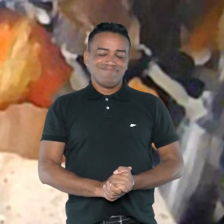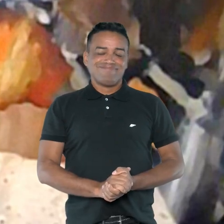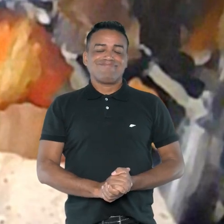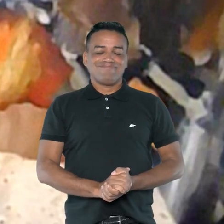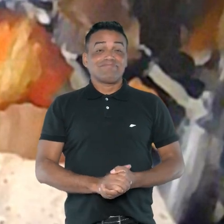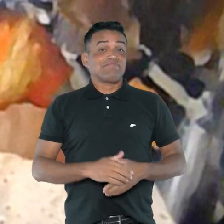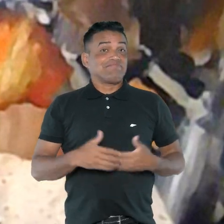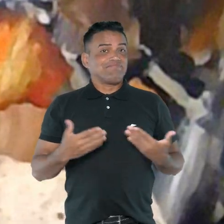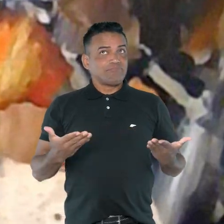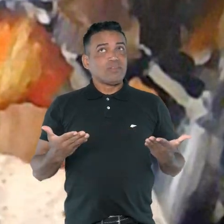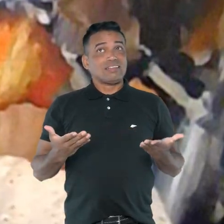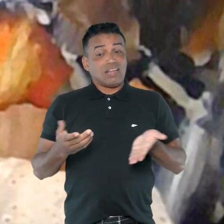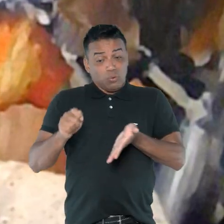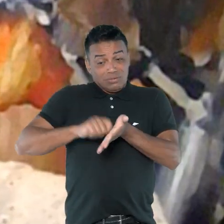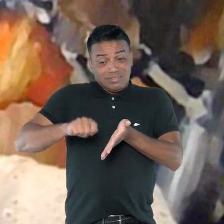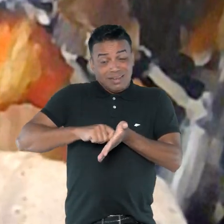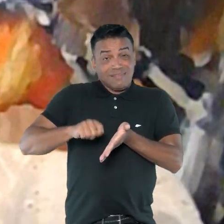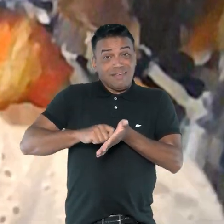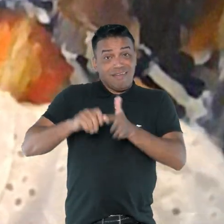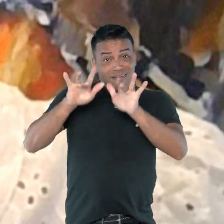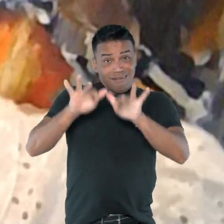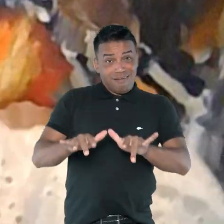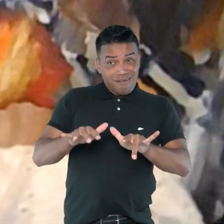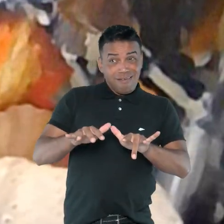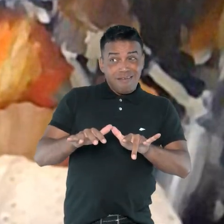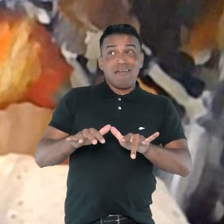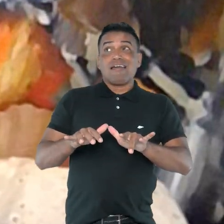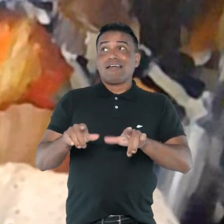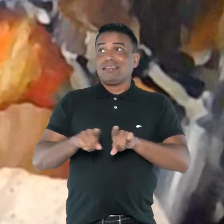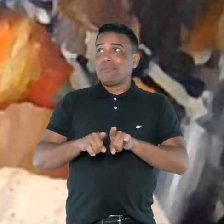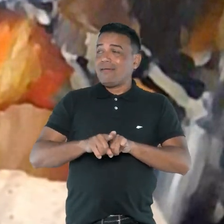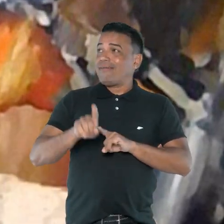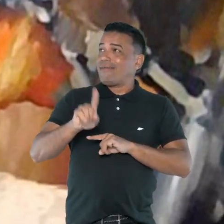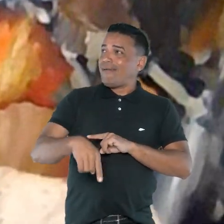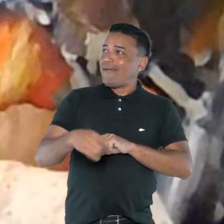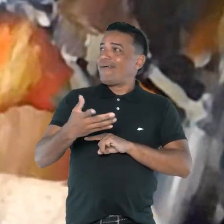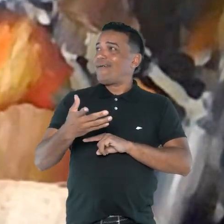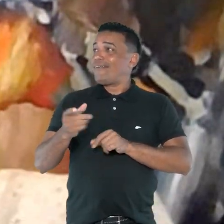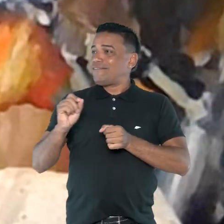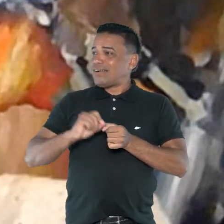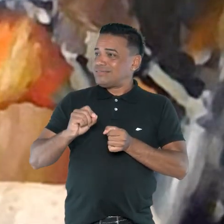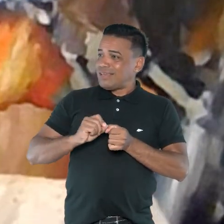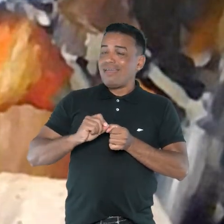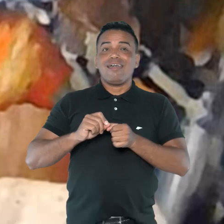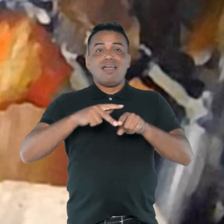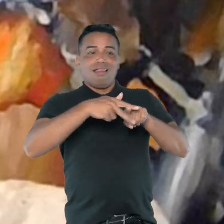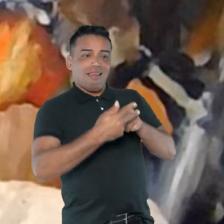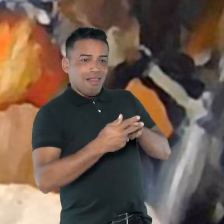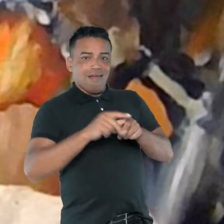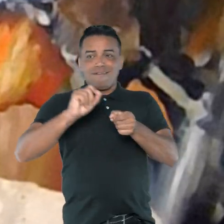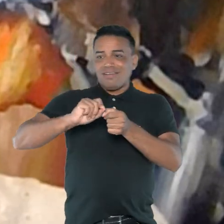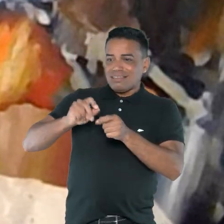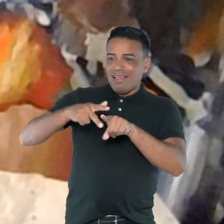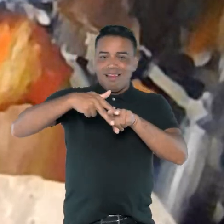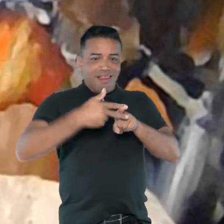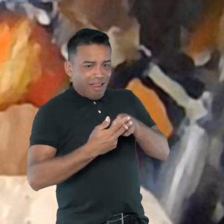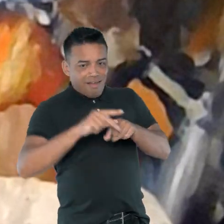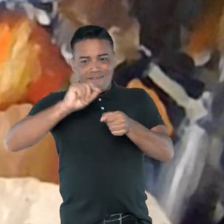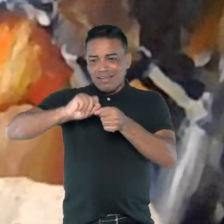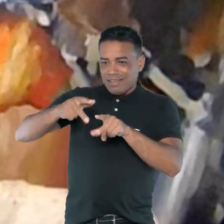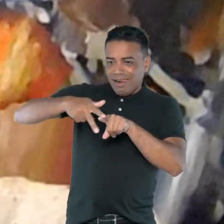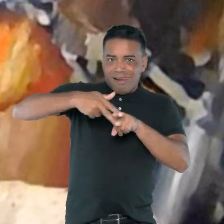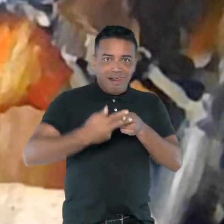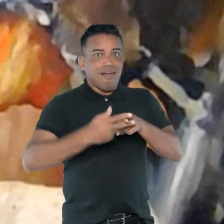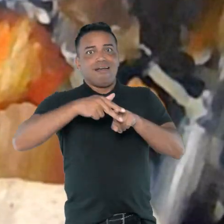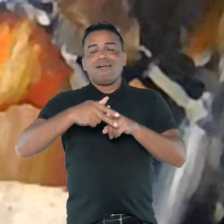E escrever também tem essa coisa do refazer, refazer, refazer, que